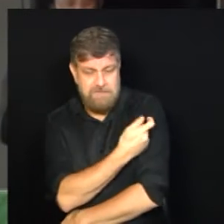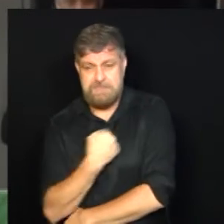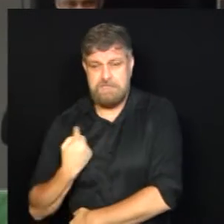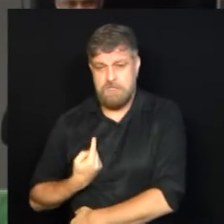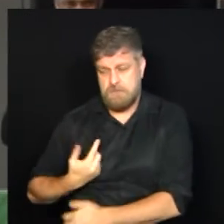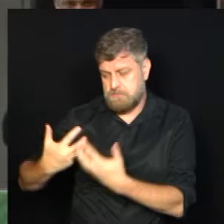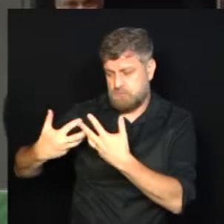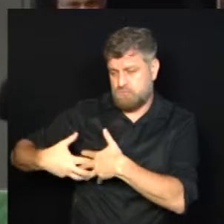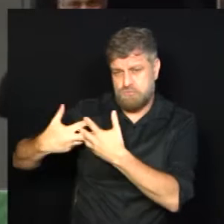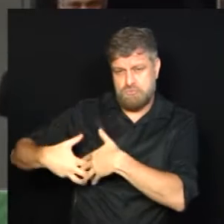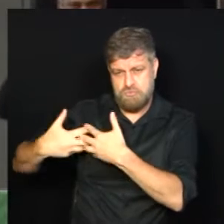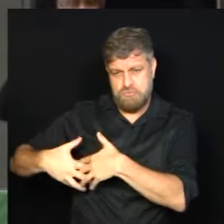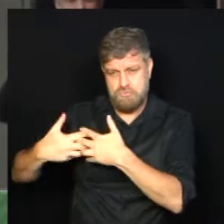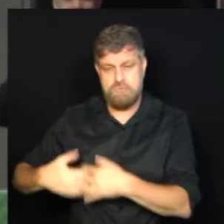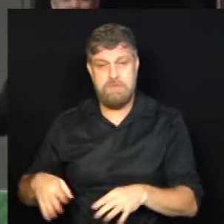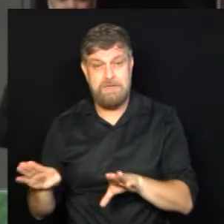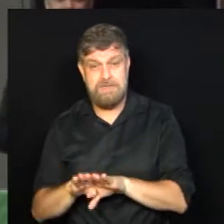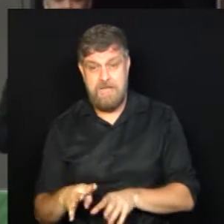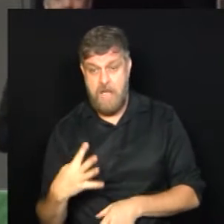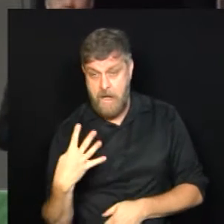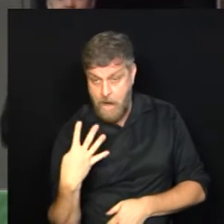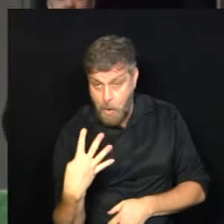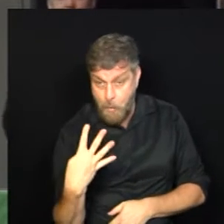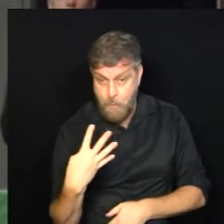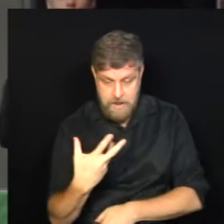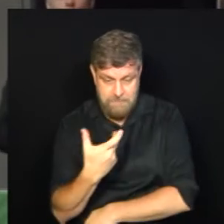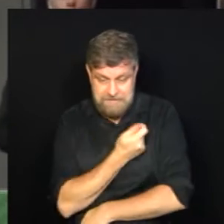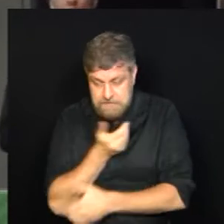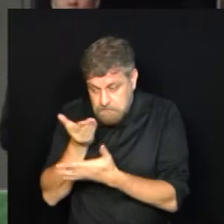aqui. Ainda temos mais 4 estudos